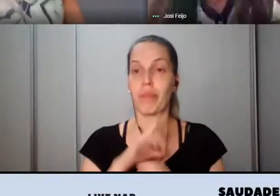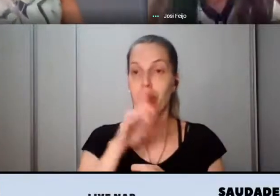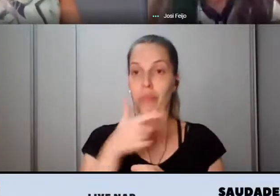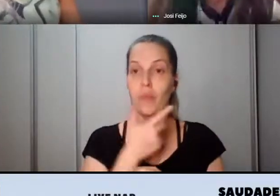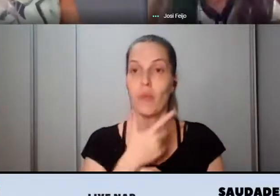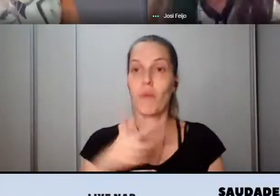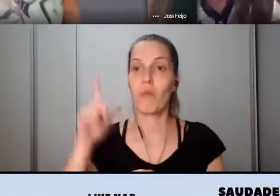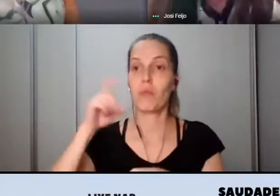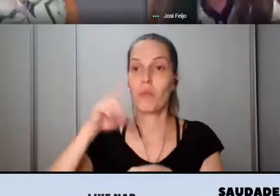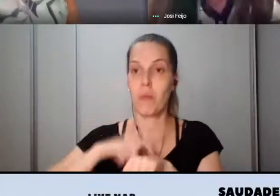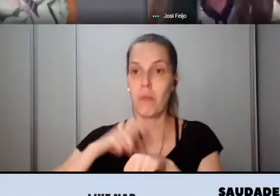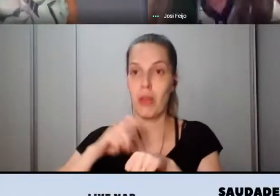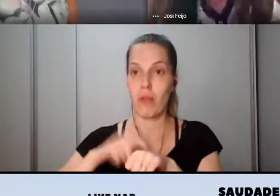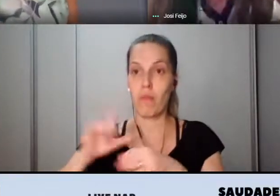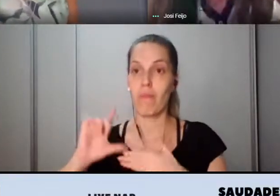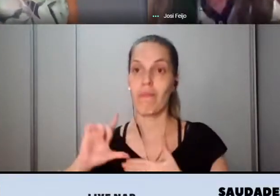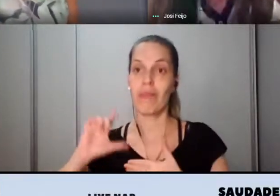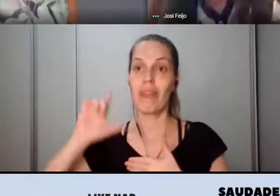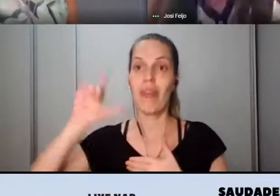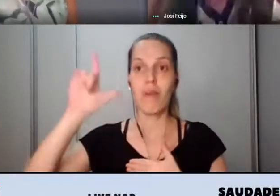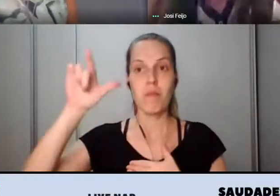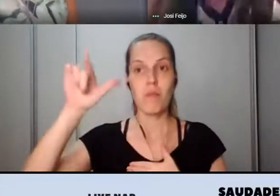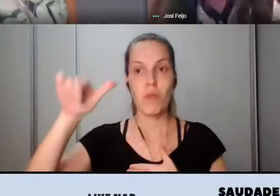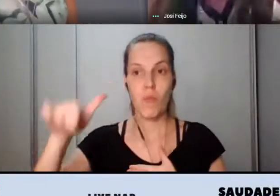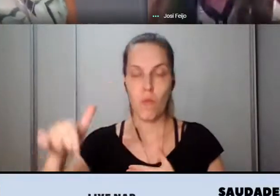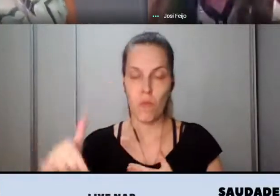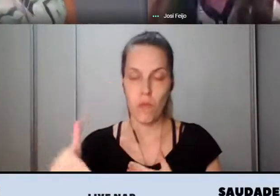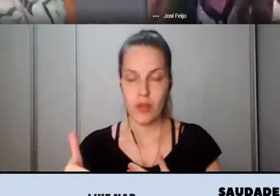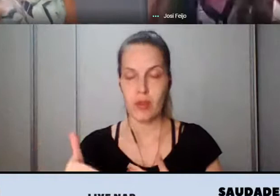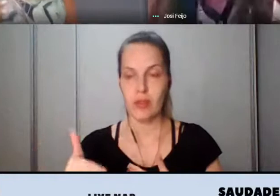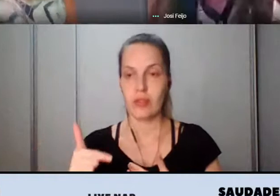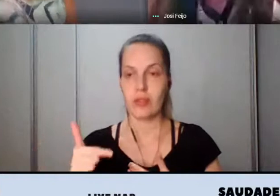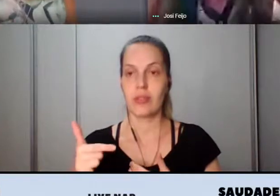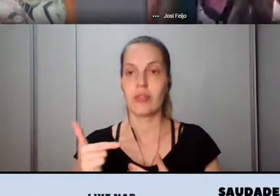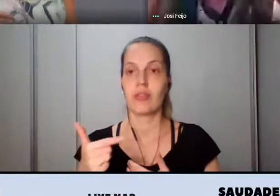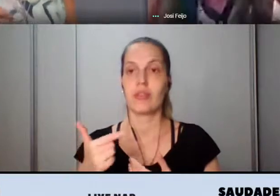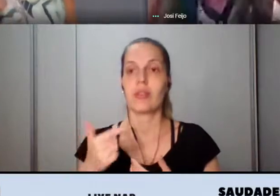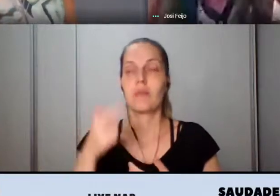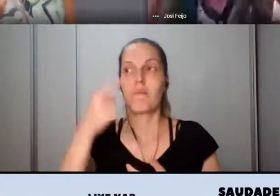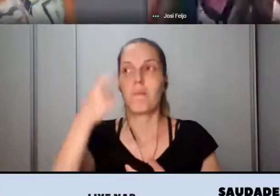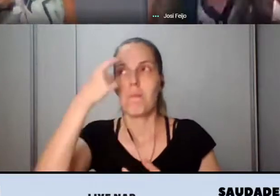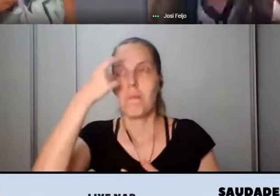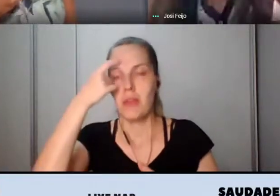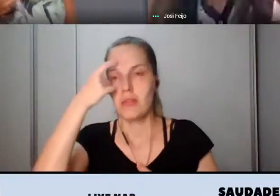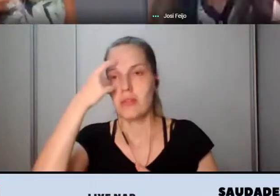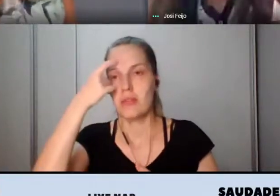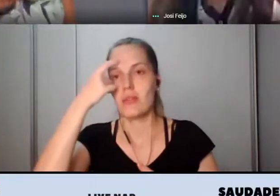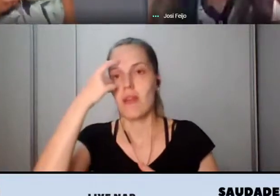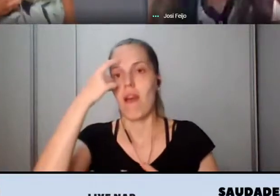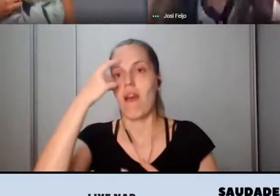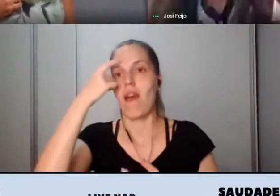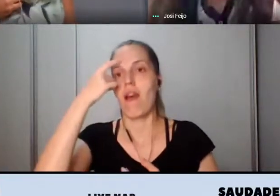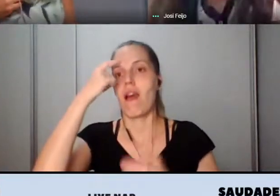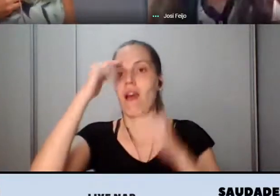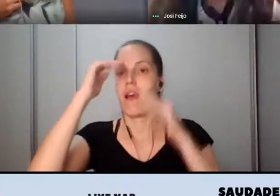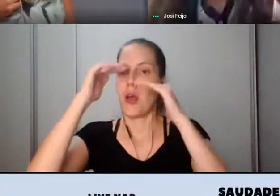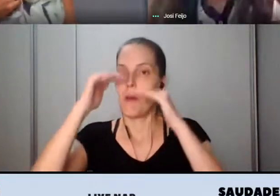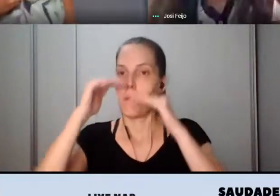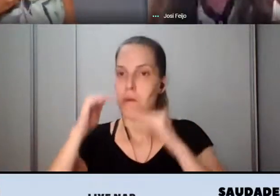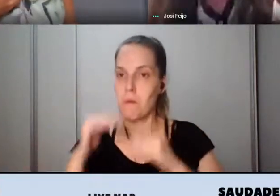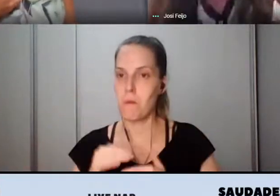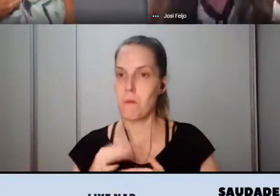momento posterior, poder então se ocupar de pensar, de se acolher, também sentir